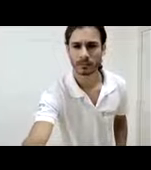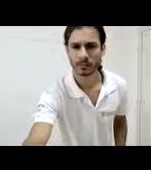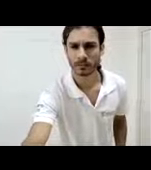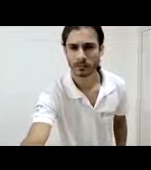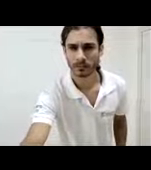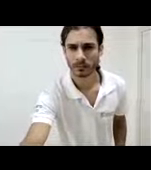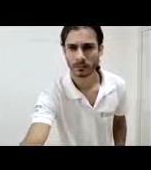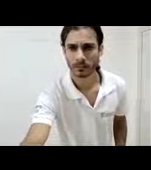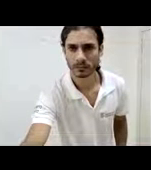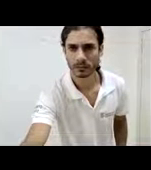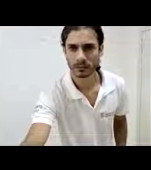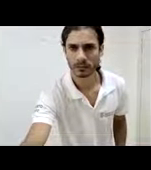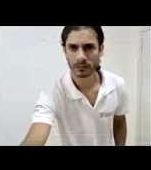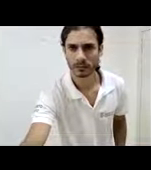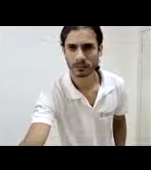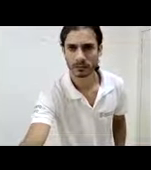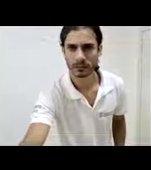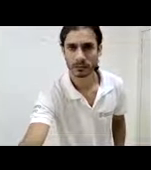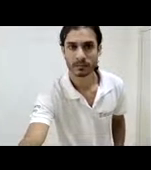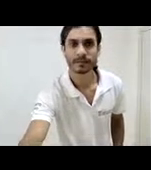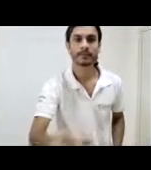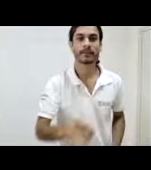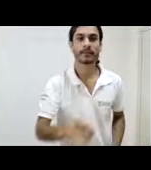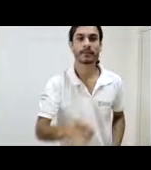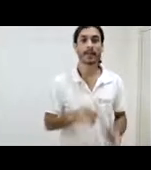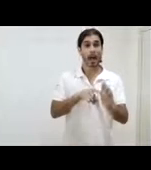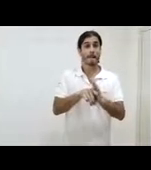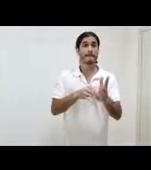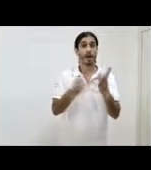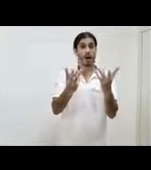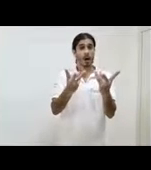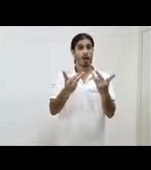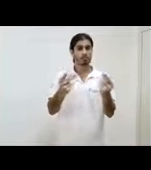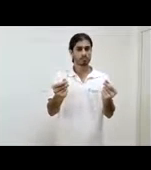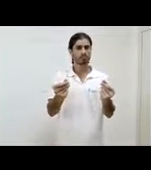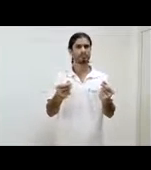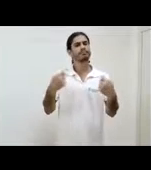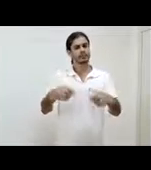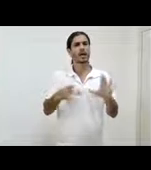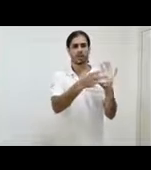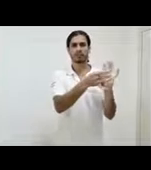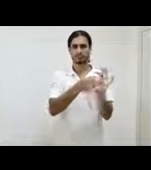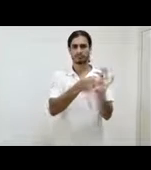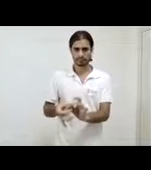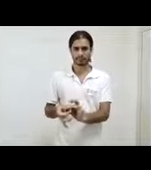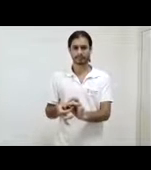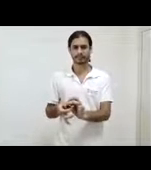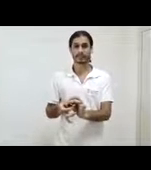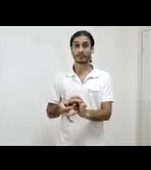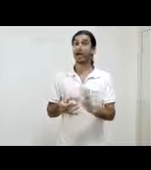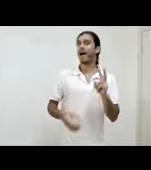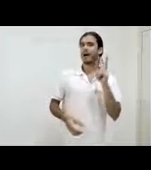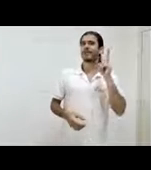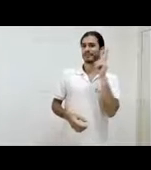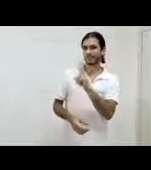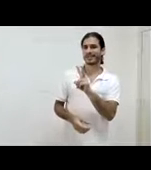Então, seguindo, nós vamos ver que essa qualidade, ela vai se diferenciando daquilo que até